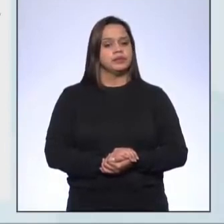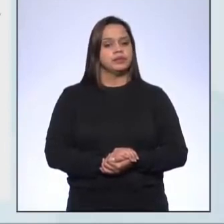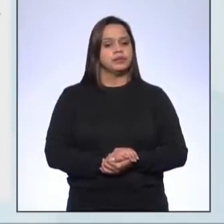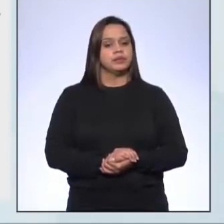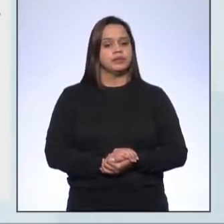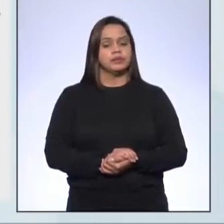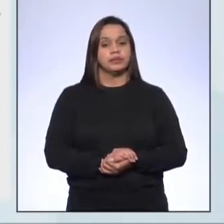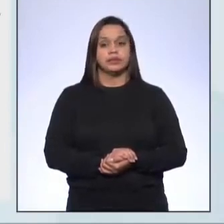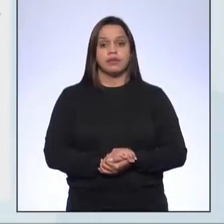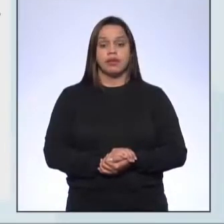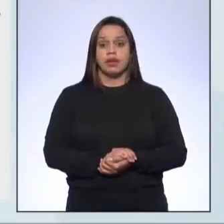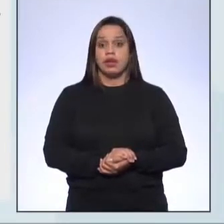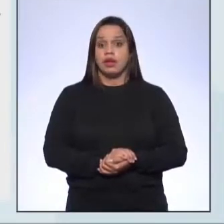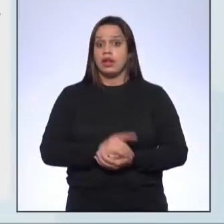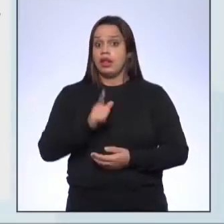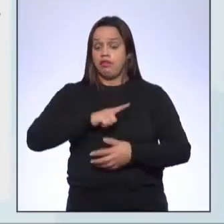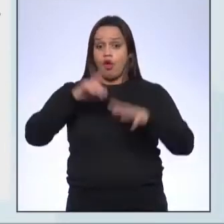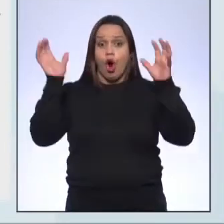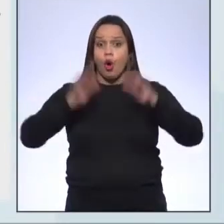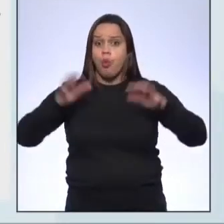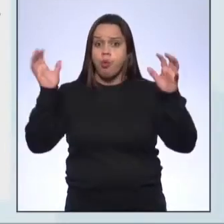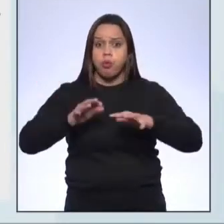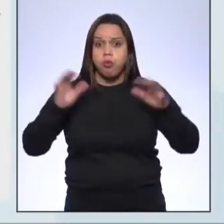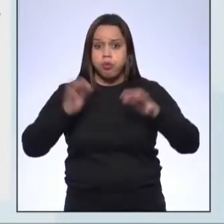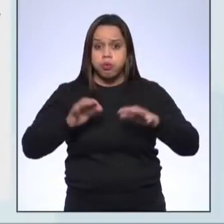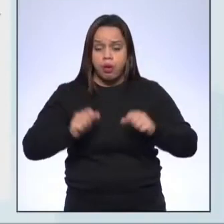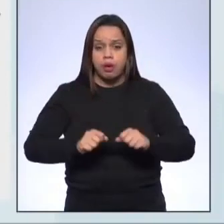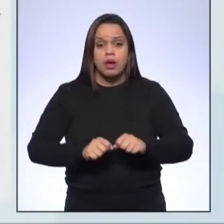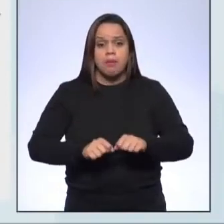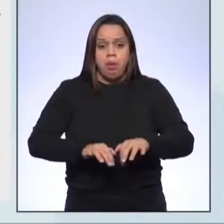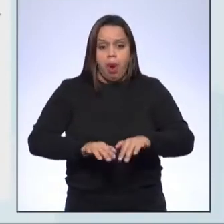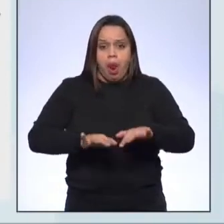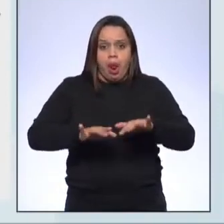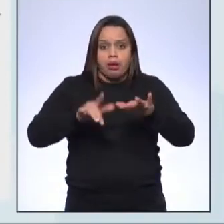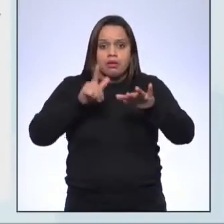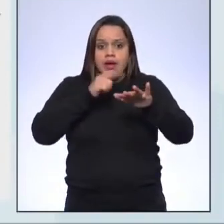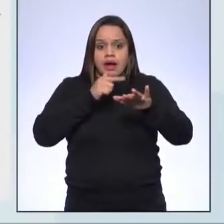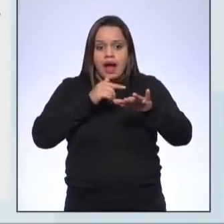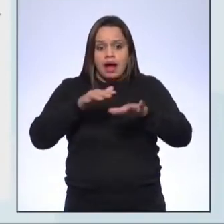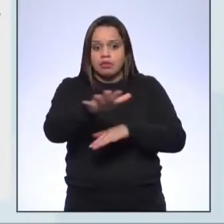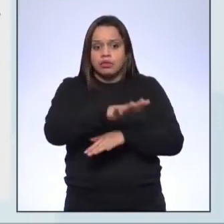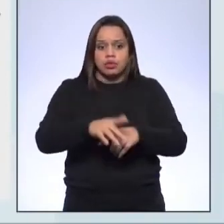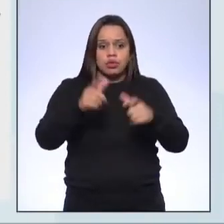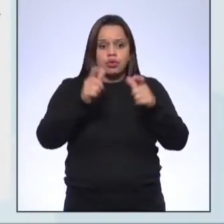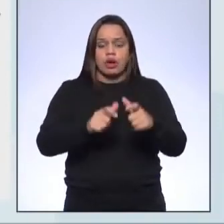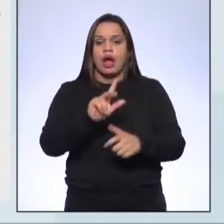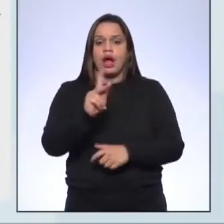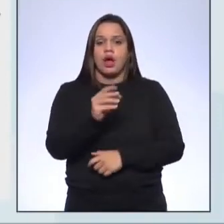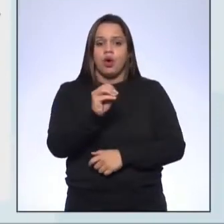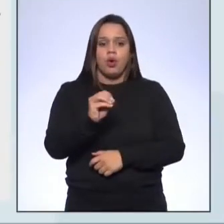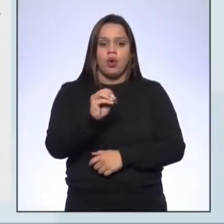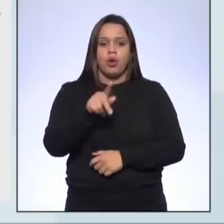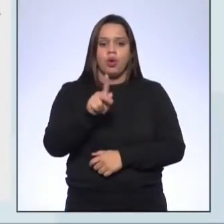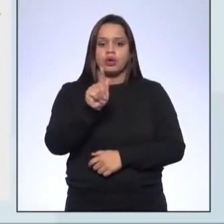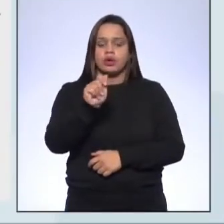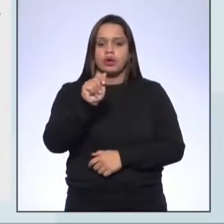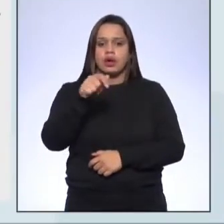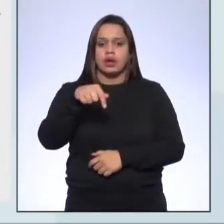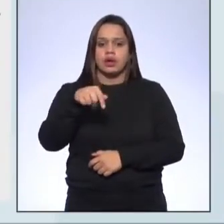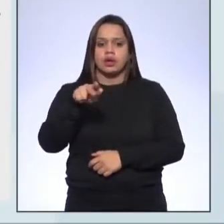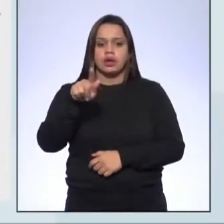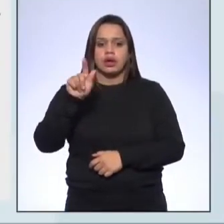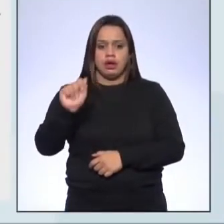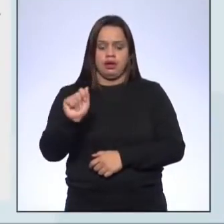extrema, resultou num alagamento em Hokianga Area, na área de Hokianga. Gente, area ali tem um acento, em inglês não